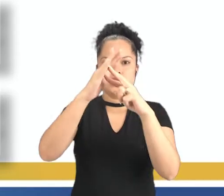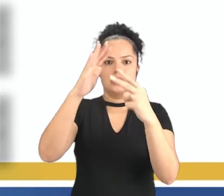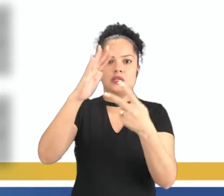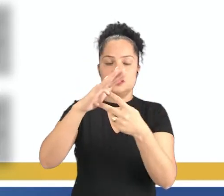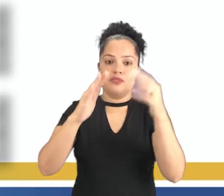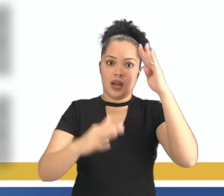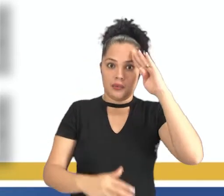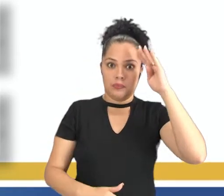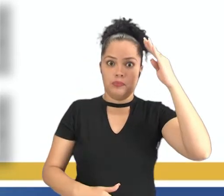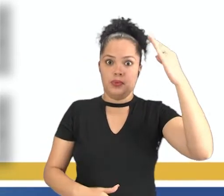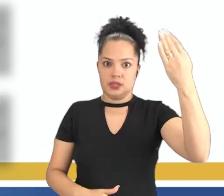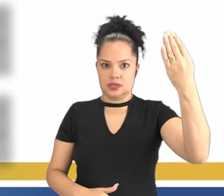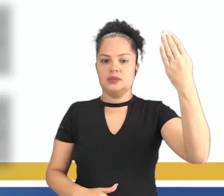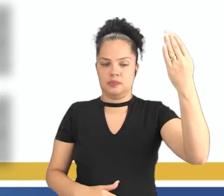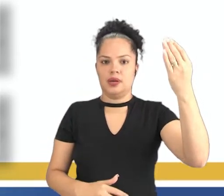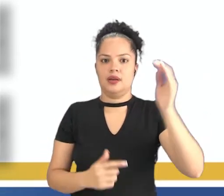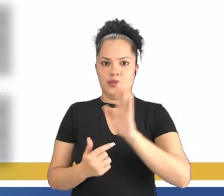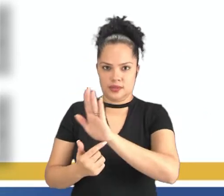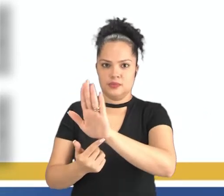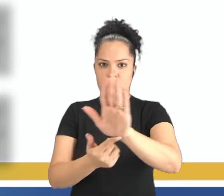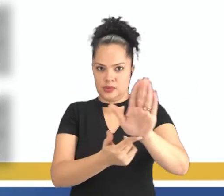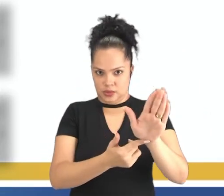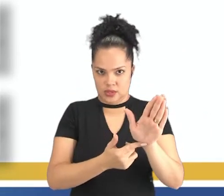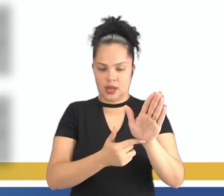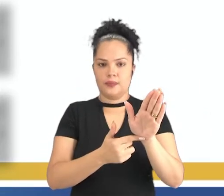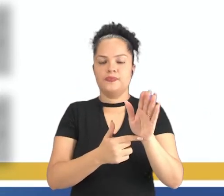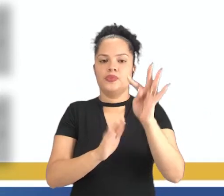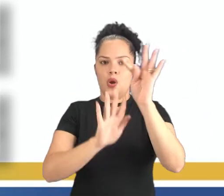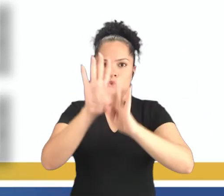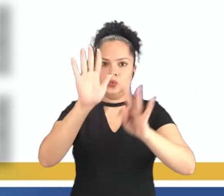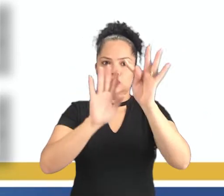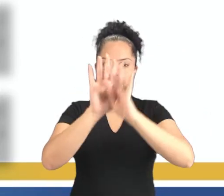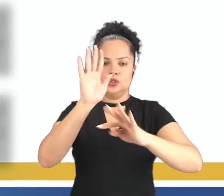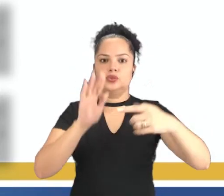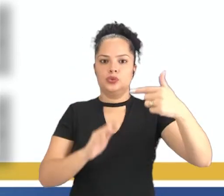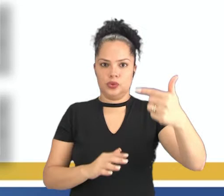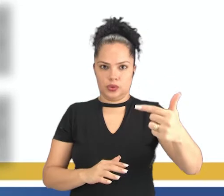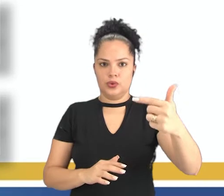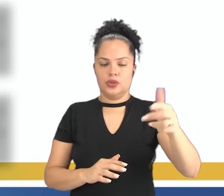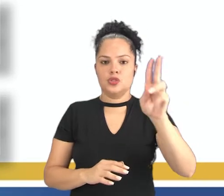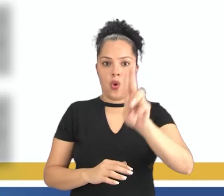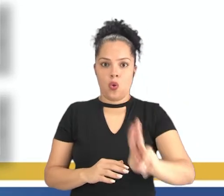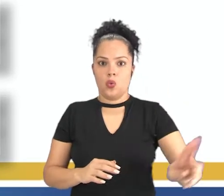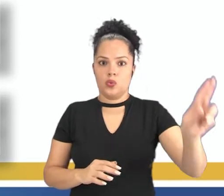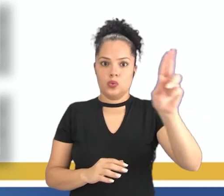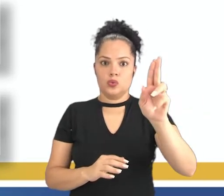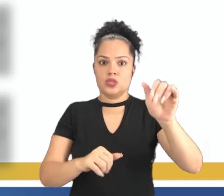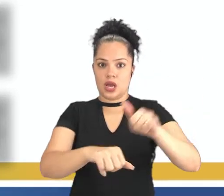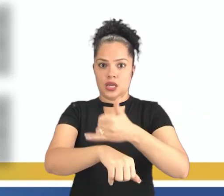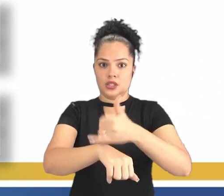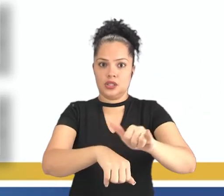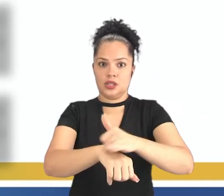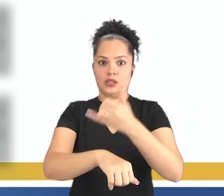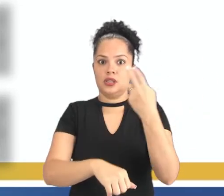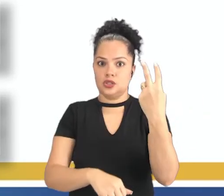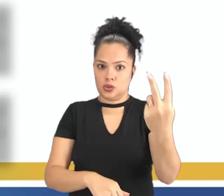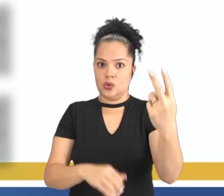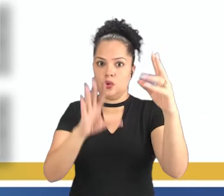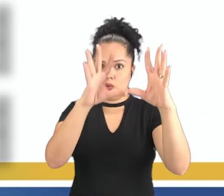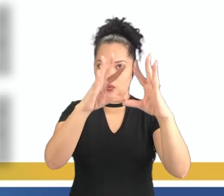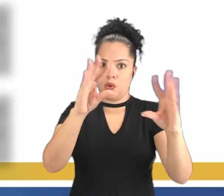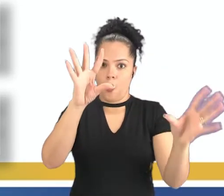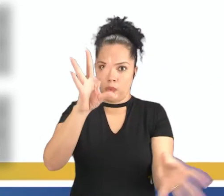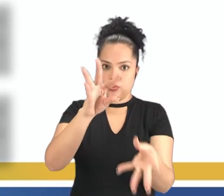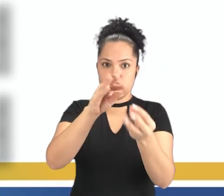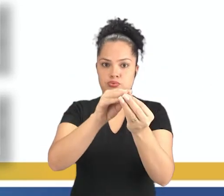informações principais. No texto resumido, que é o texto 2, foram utilizadas duas estratégias para resumir.